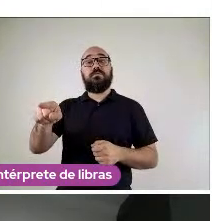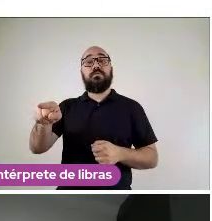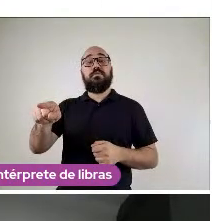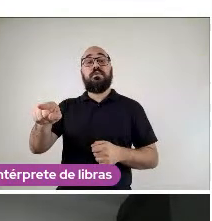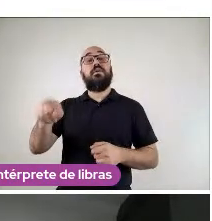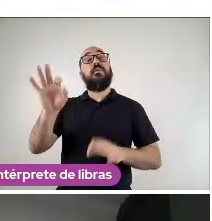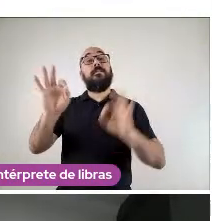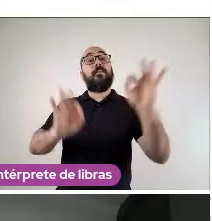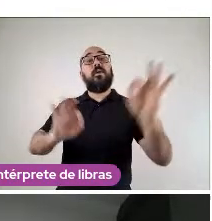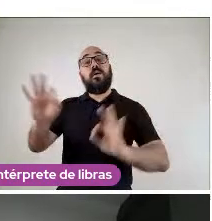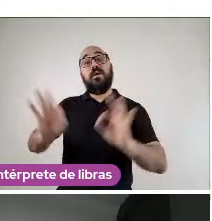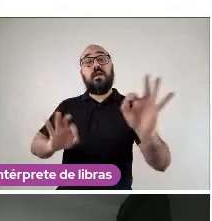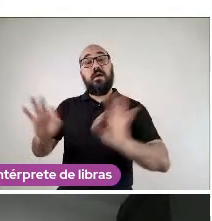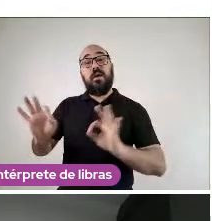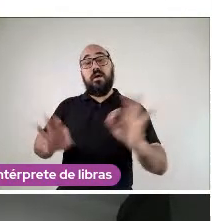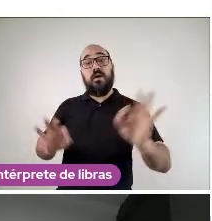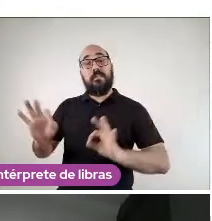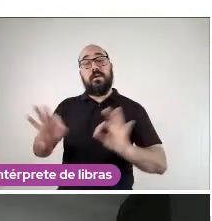e contribuições.